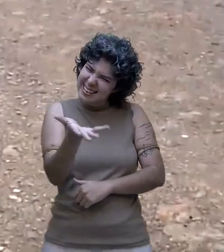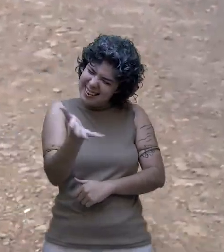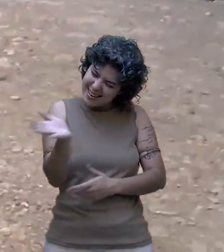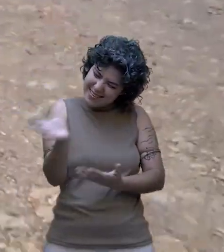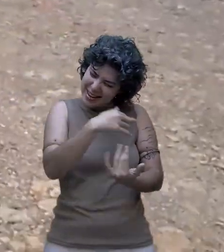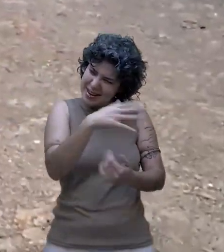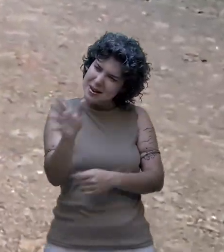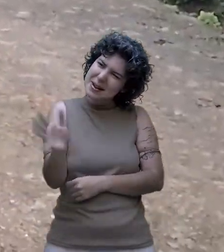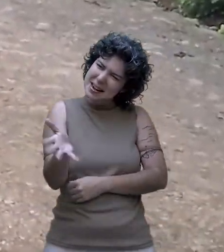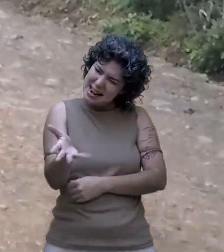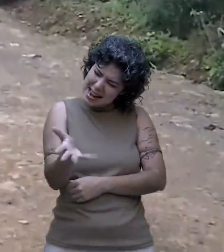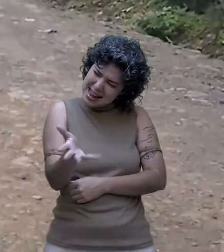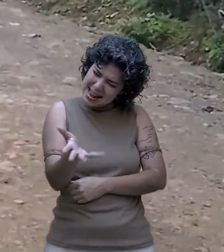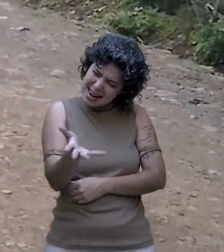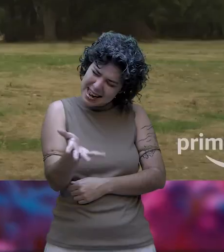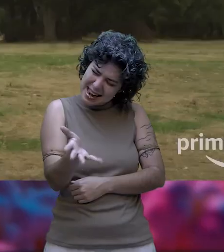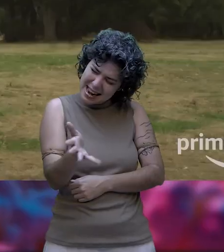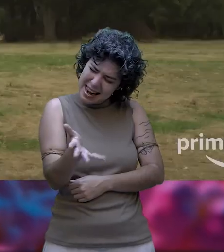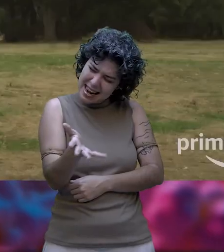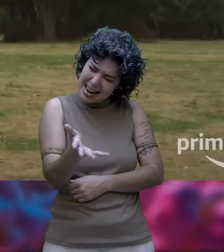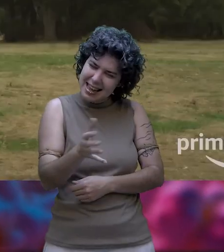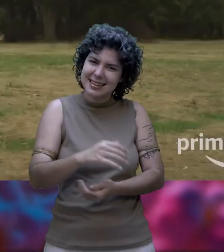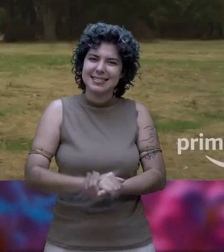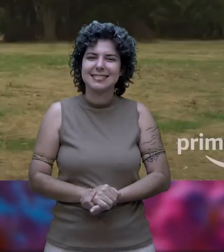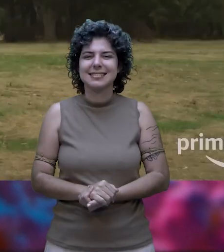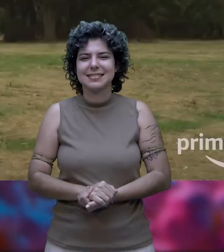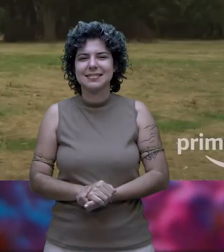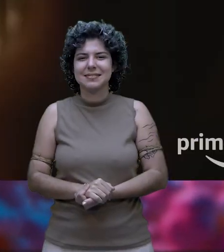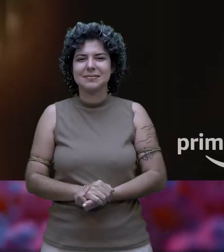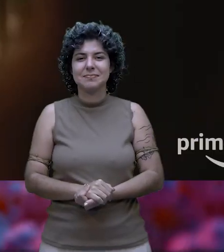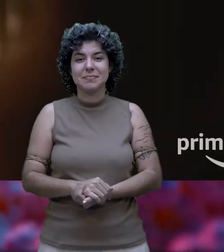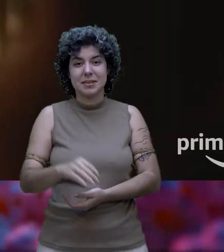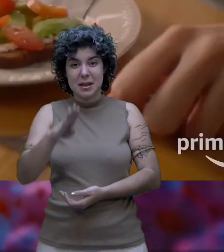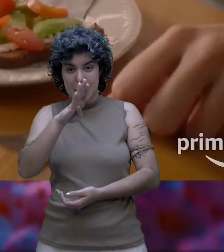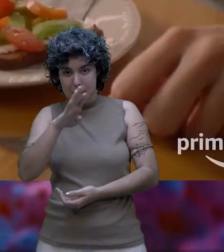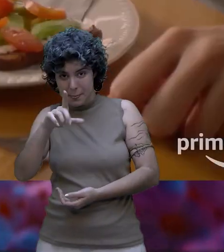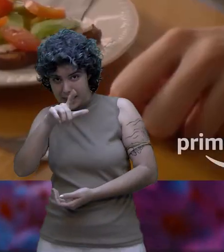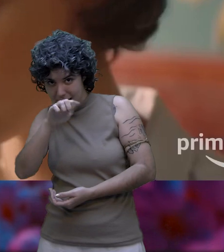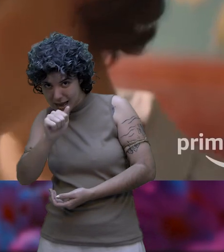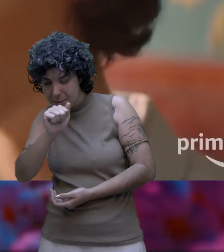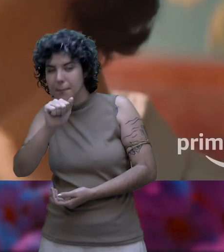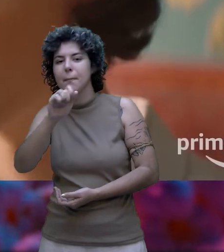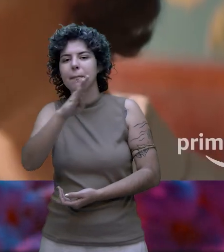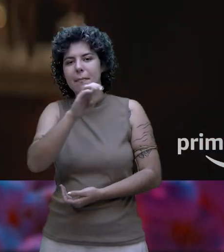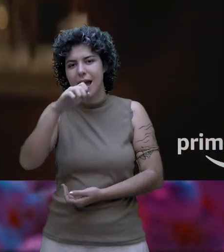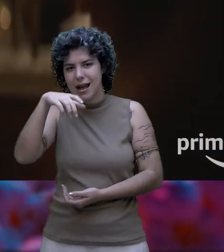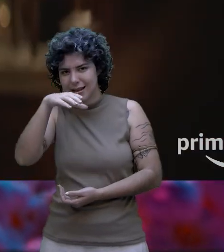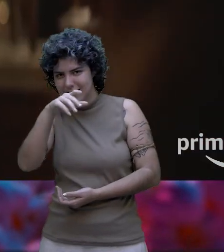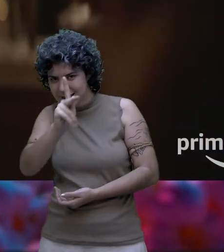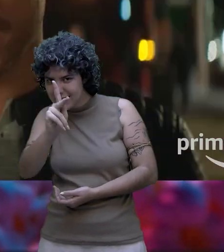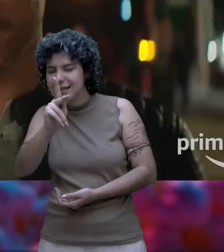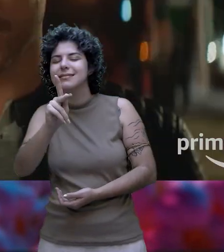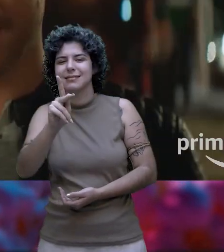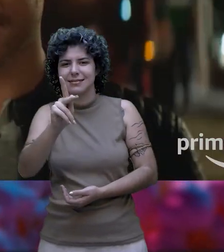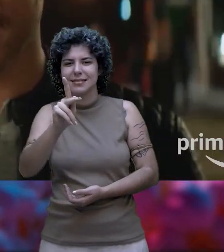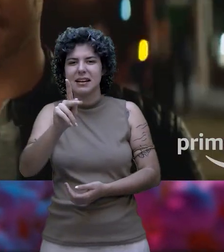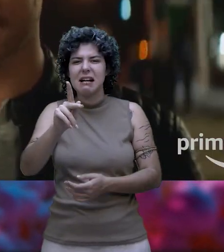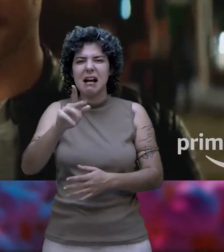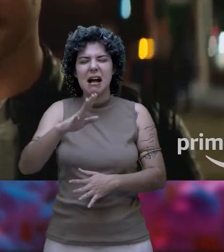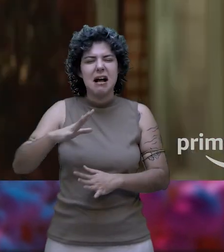Taca-lhe pau nesse carrinho, Marcos. Fleabag, série de 2016. A rainha do sarcasmo e